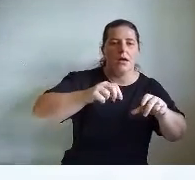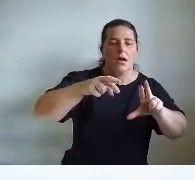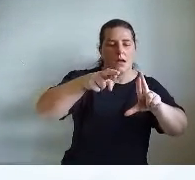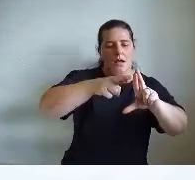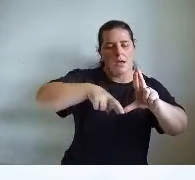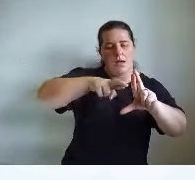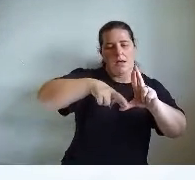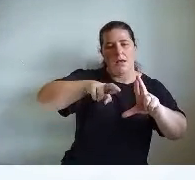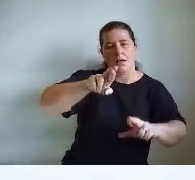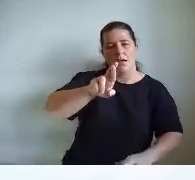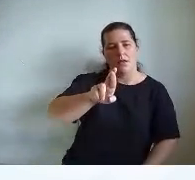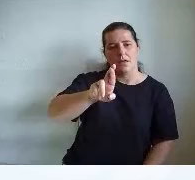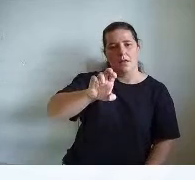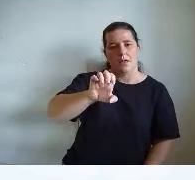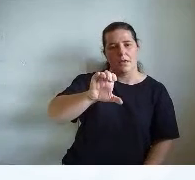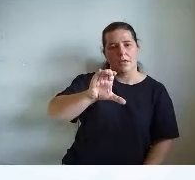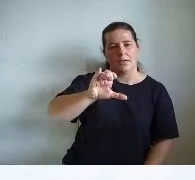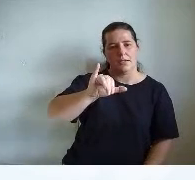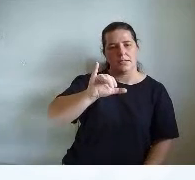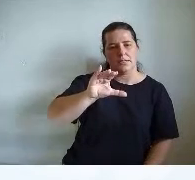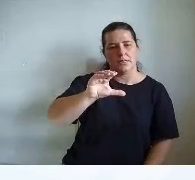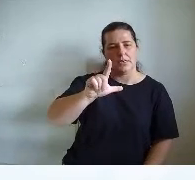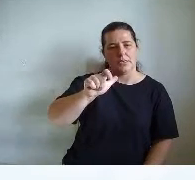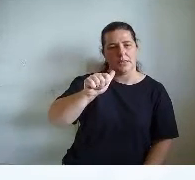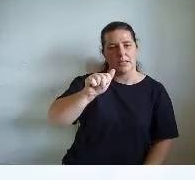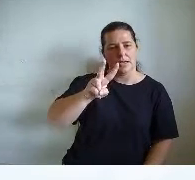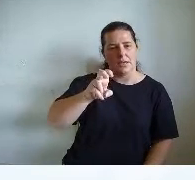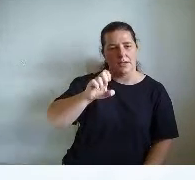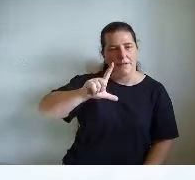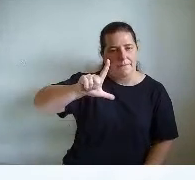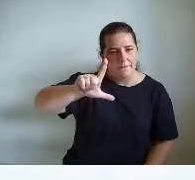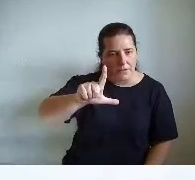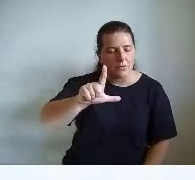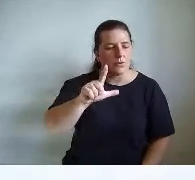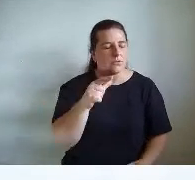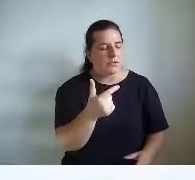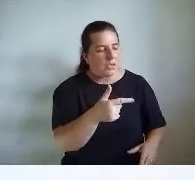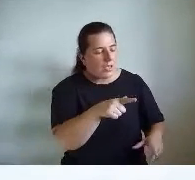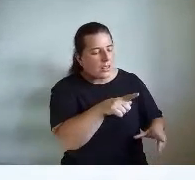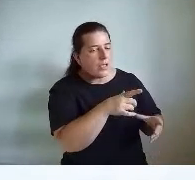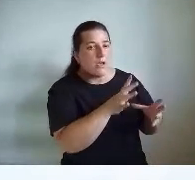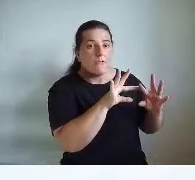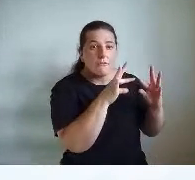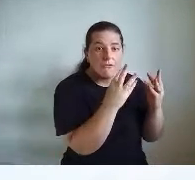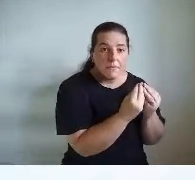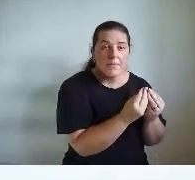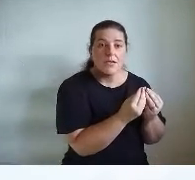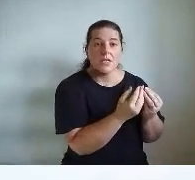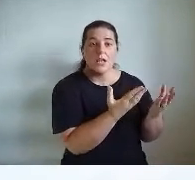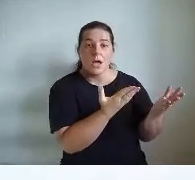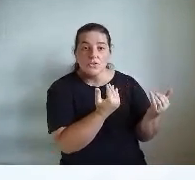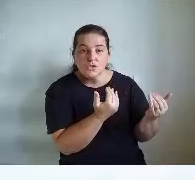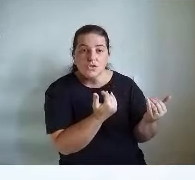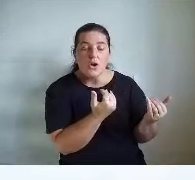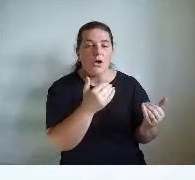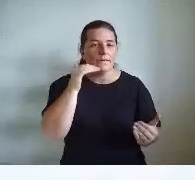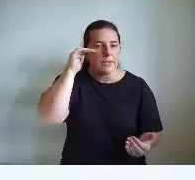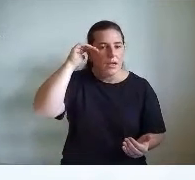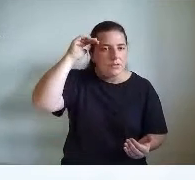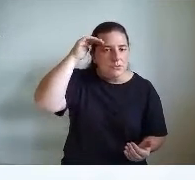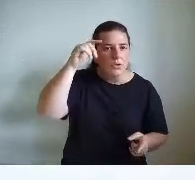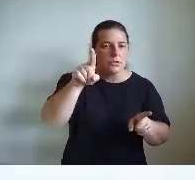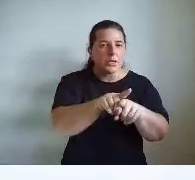aqui do Paraná para retirar as pessoas daquela situação, muitas delas crianças e adolescentes, inclusive bebês, em carrinhos de